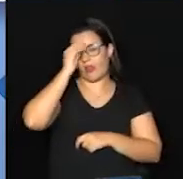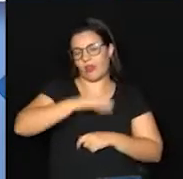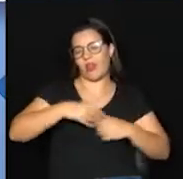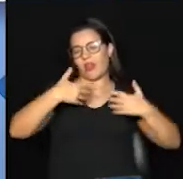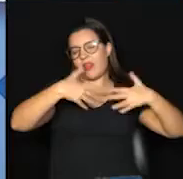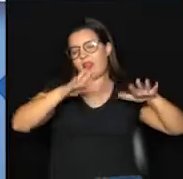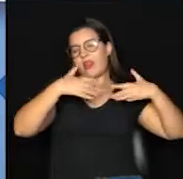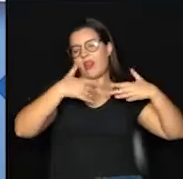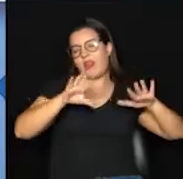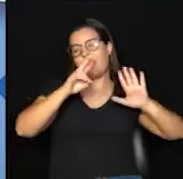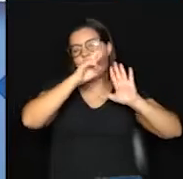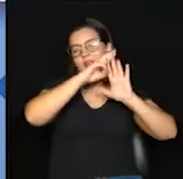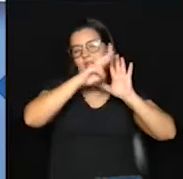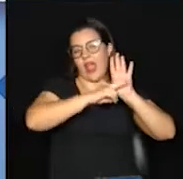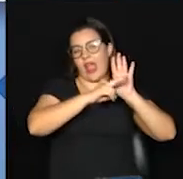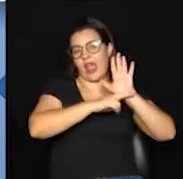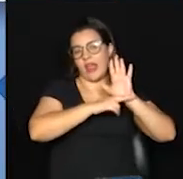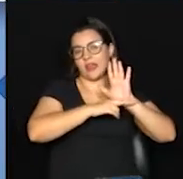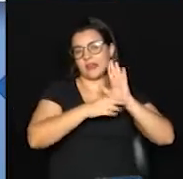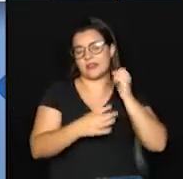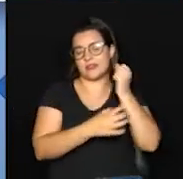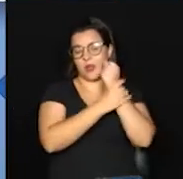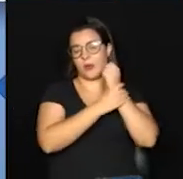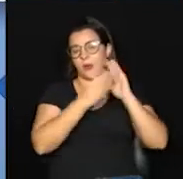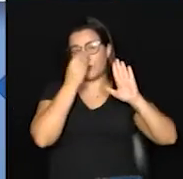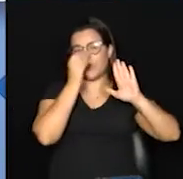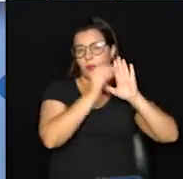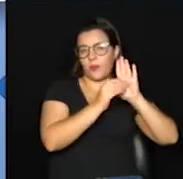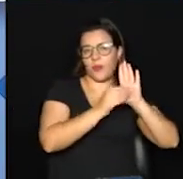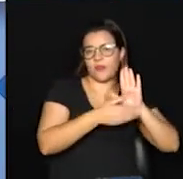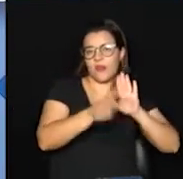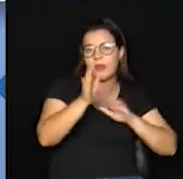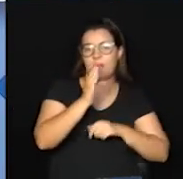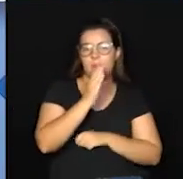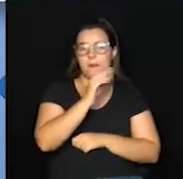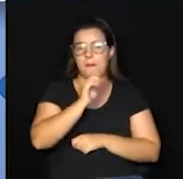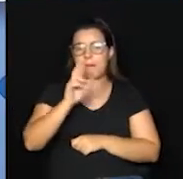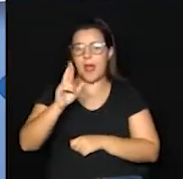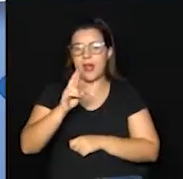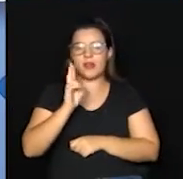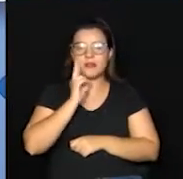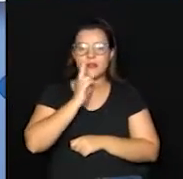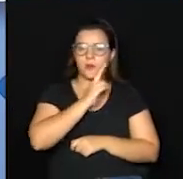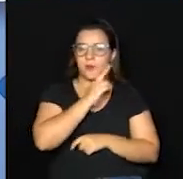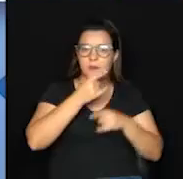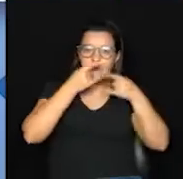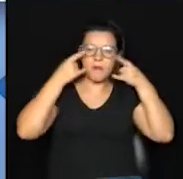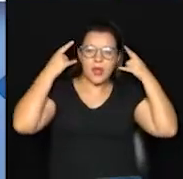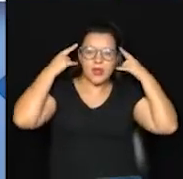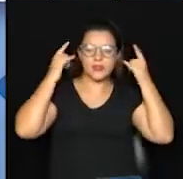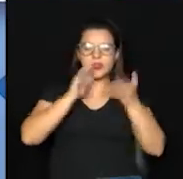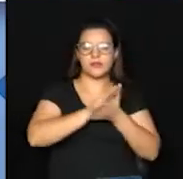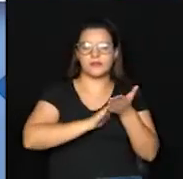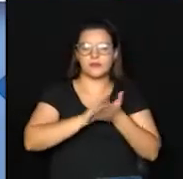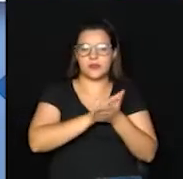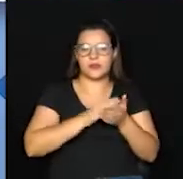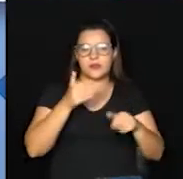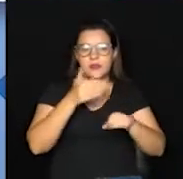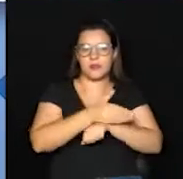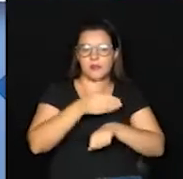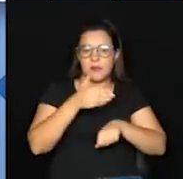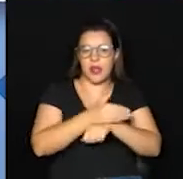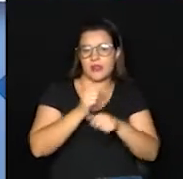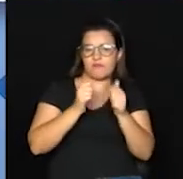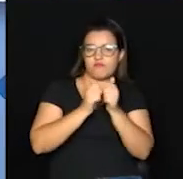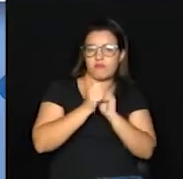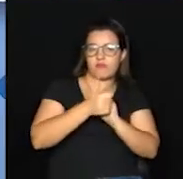os protocolos de segurança, de irmos a bares e restaurantes sem máscara, de participarmos de atividades sem